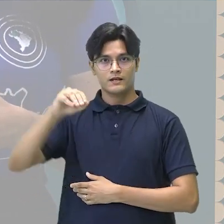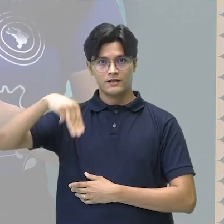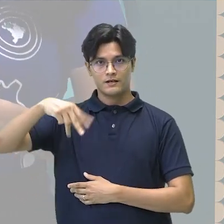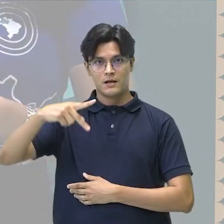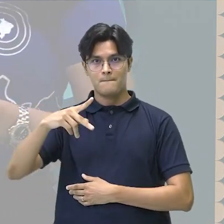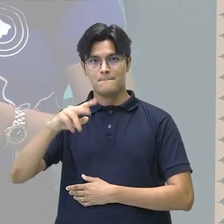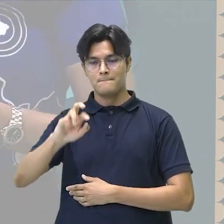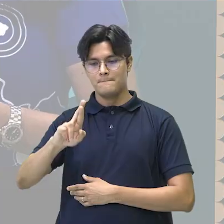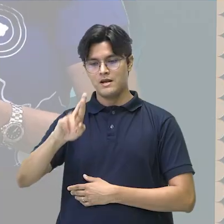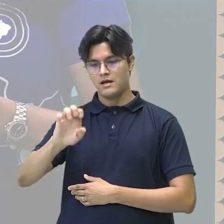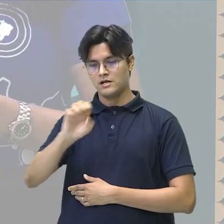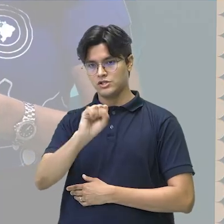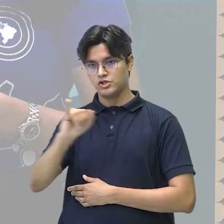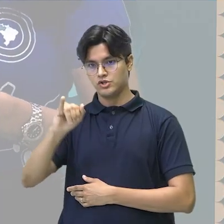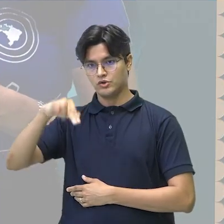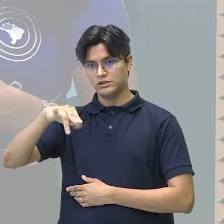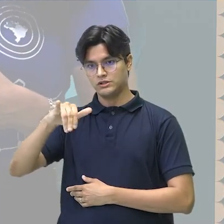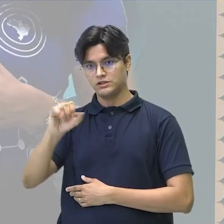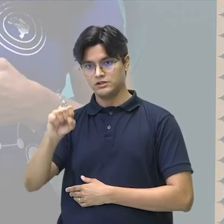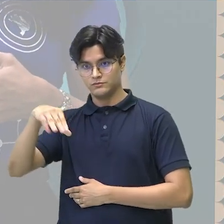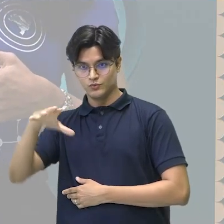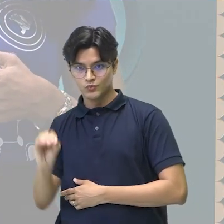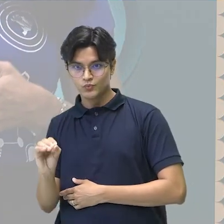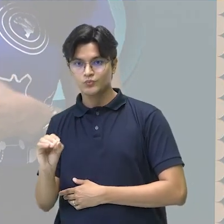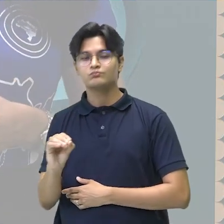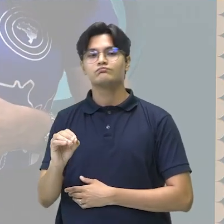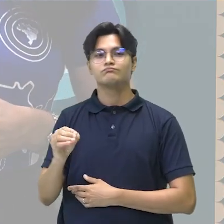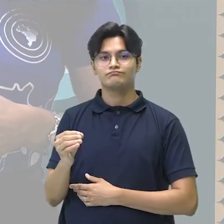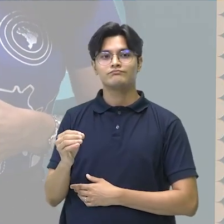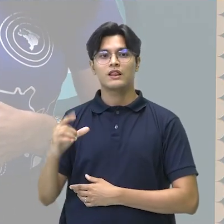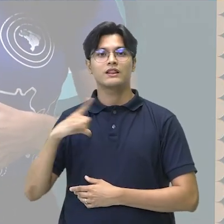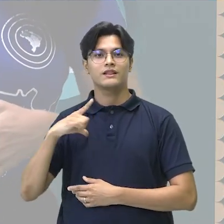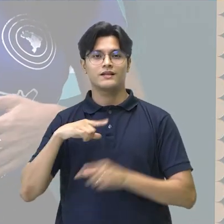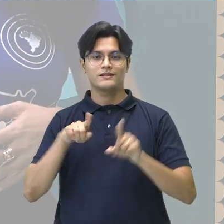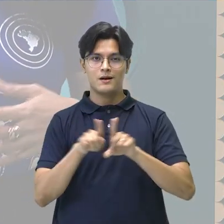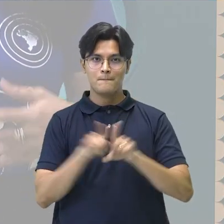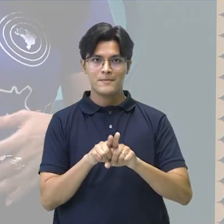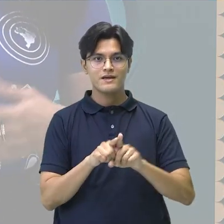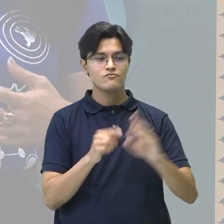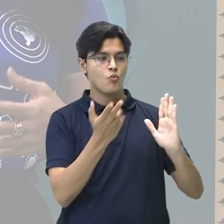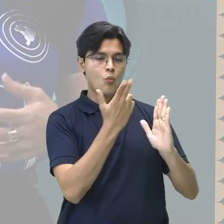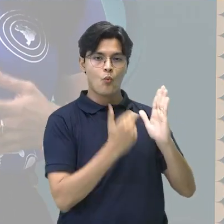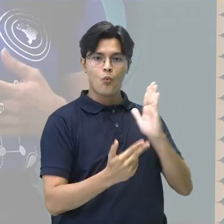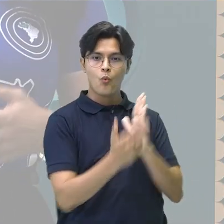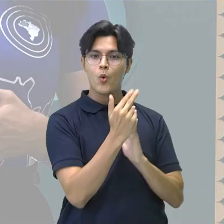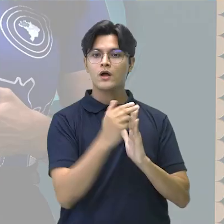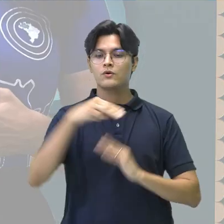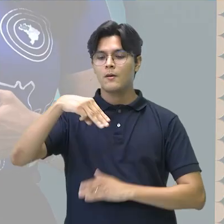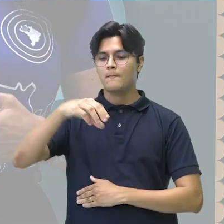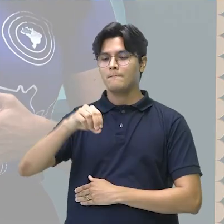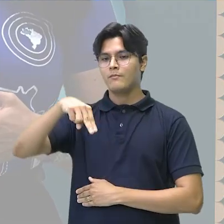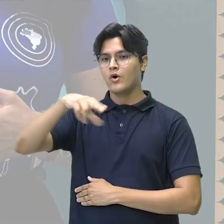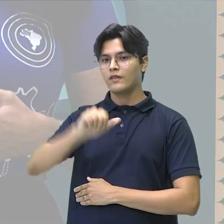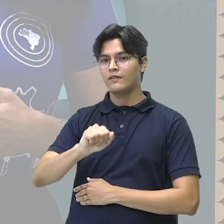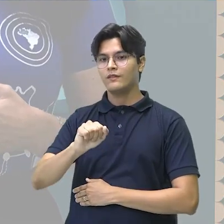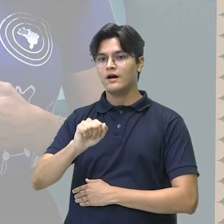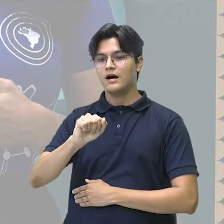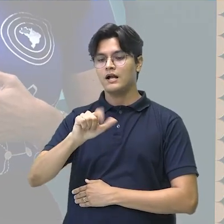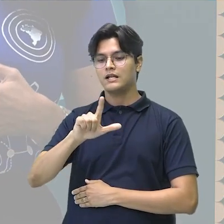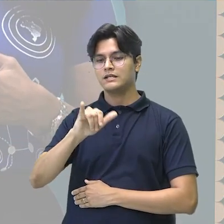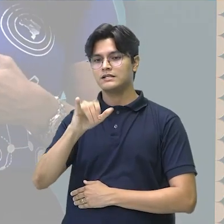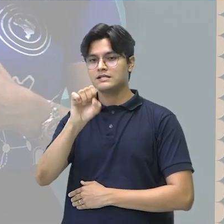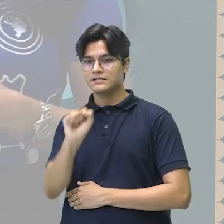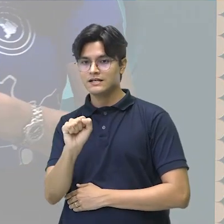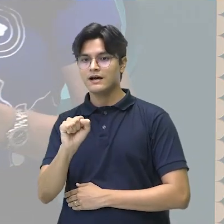Renoir. Lá no meio, nós temos a obra de Leonardo da Vinci, Mona Lisa, que foi pintada no ano de